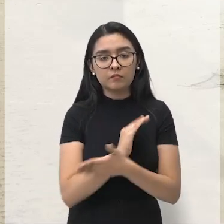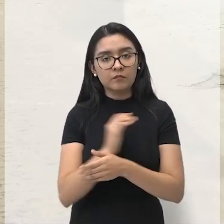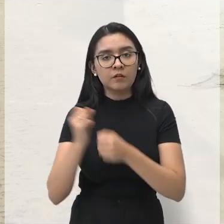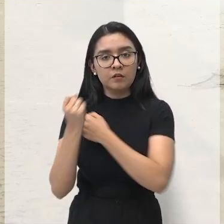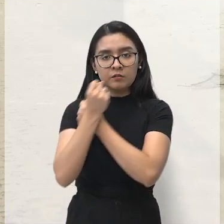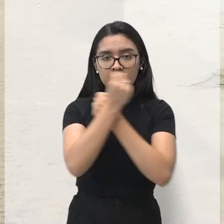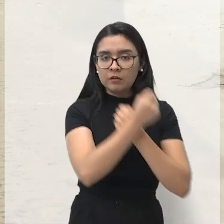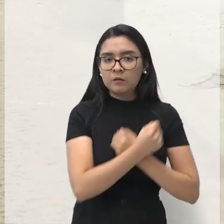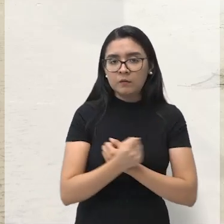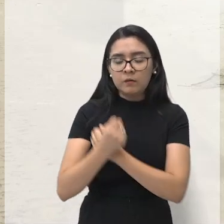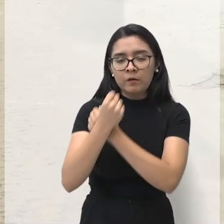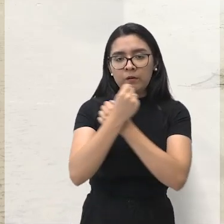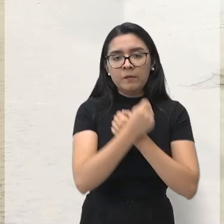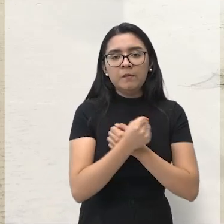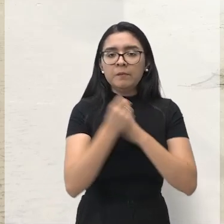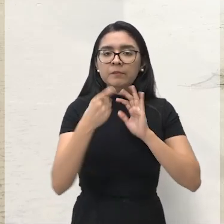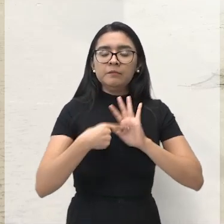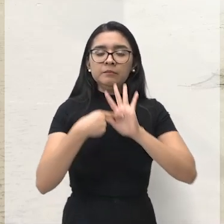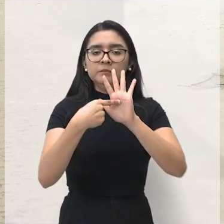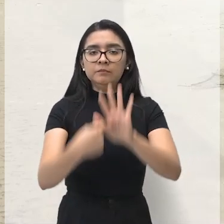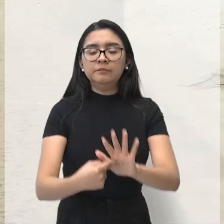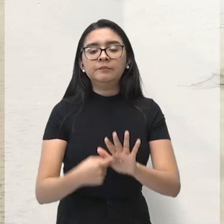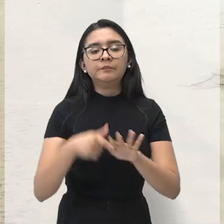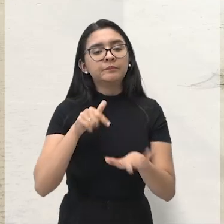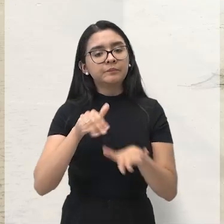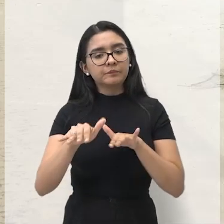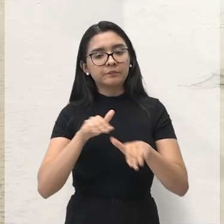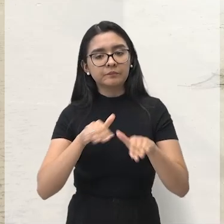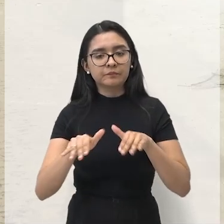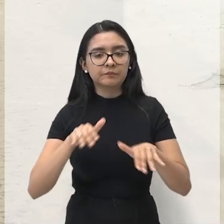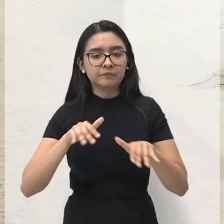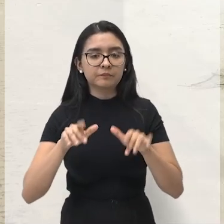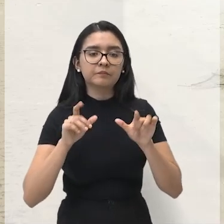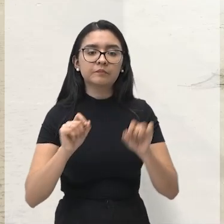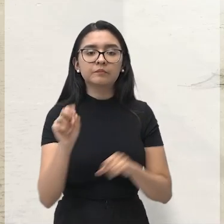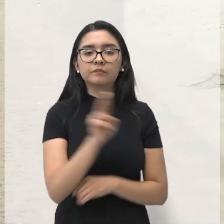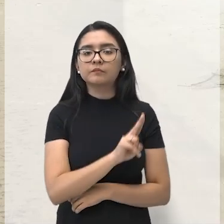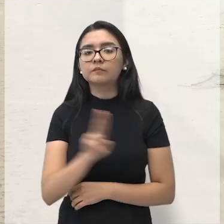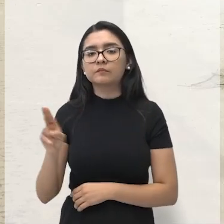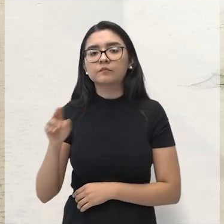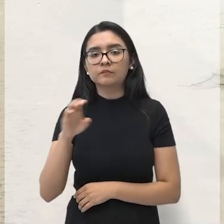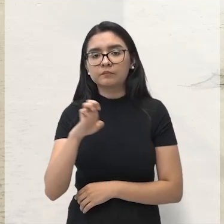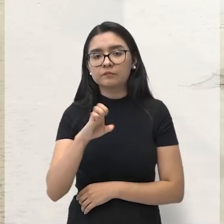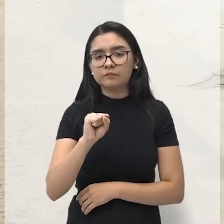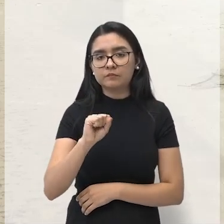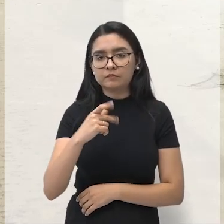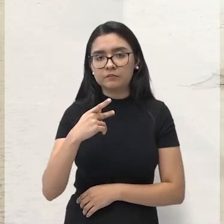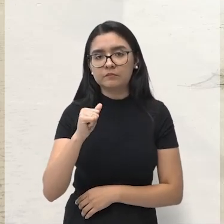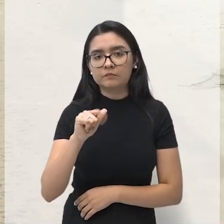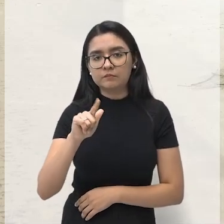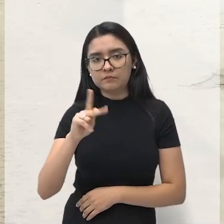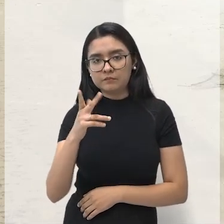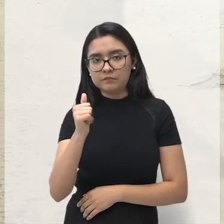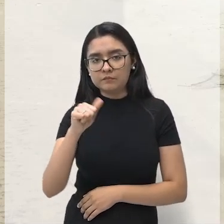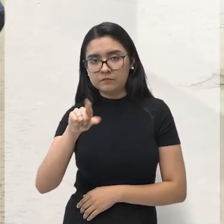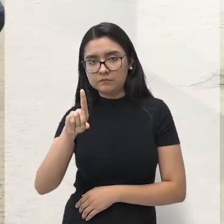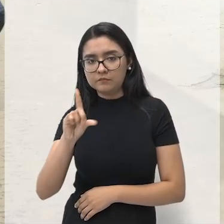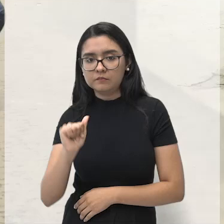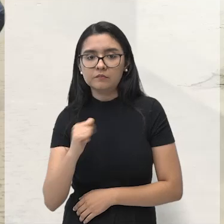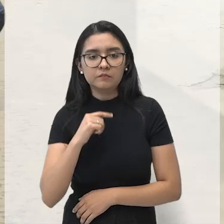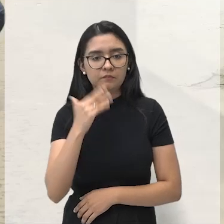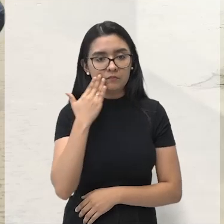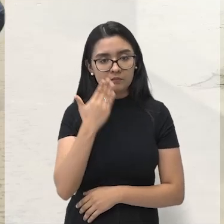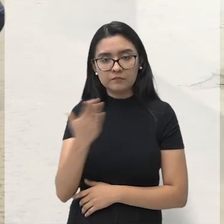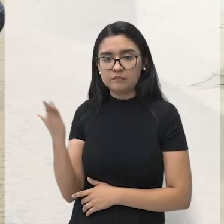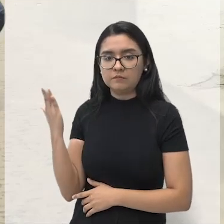de defesa. E eu quero apresentar um movimento de defesa para vocês chamado espalhada. Olha só como é que ela